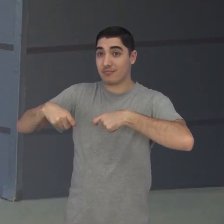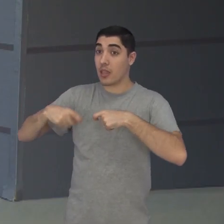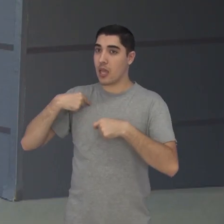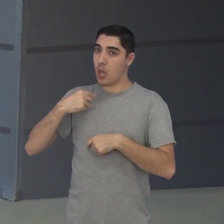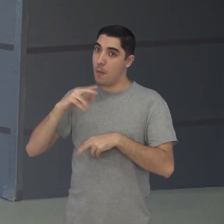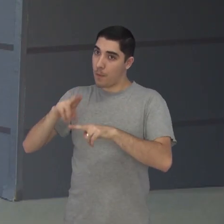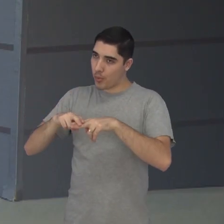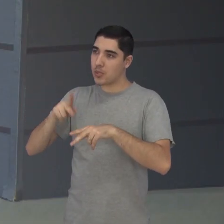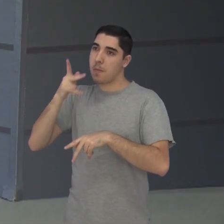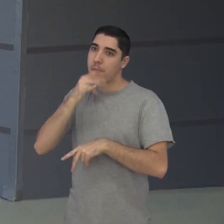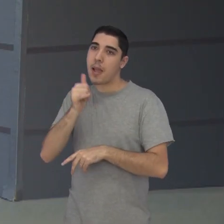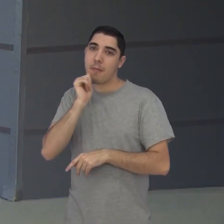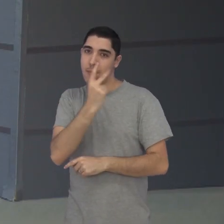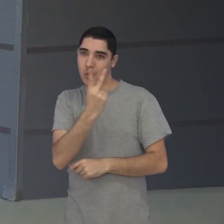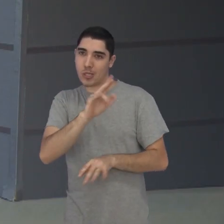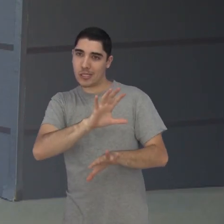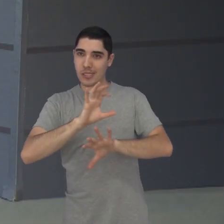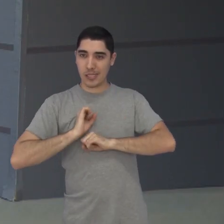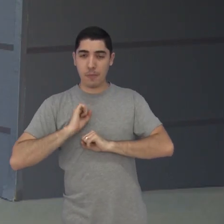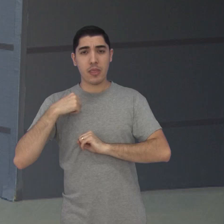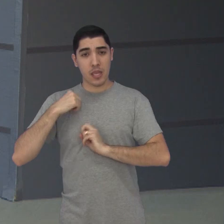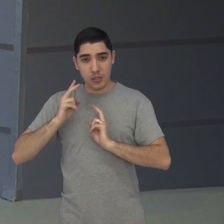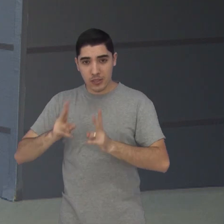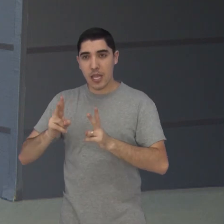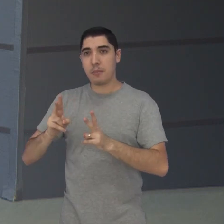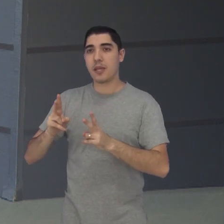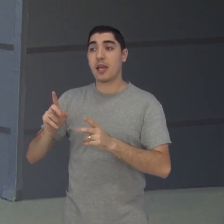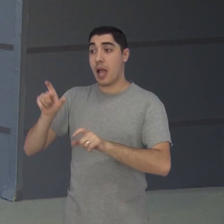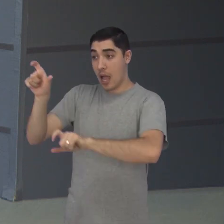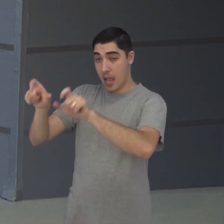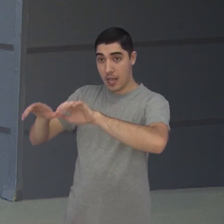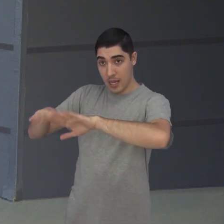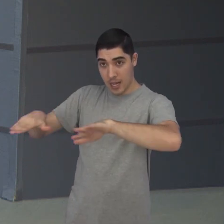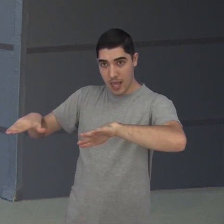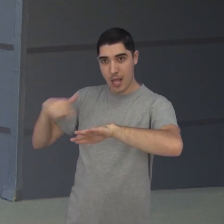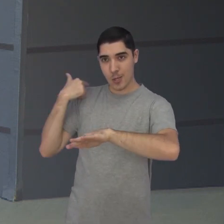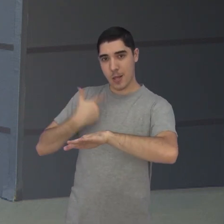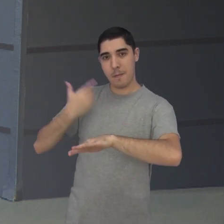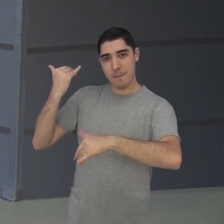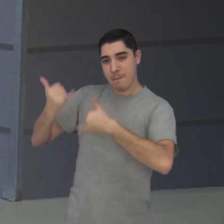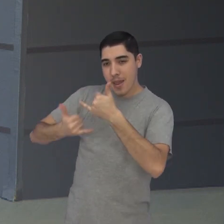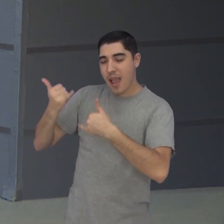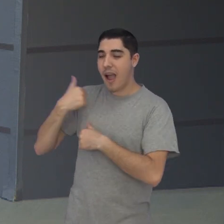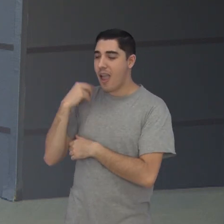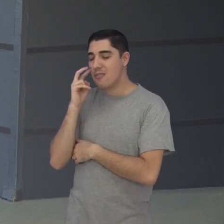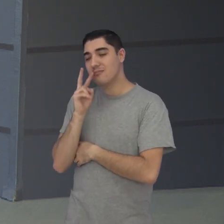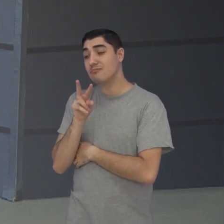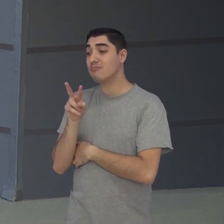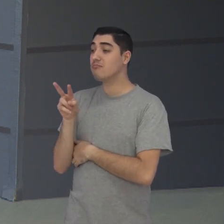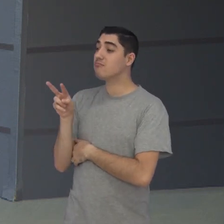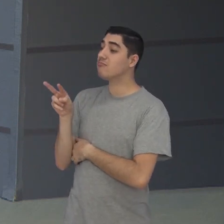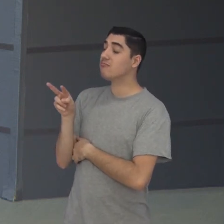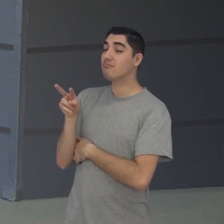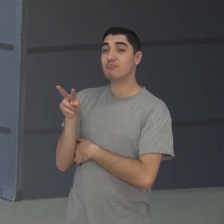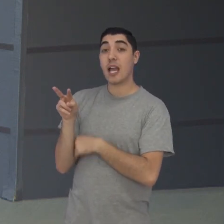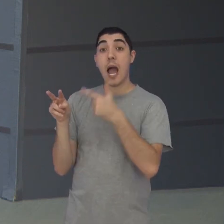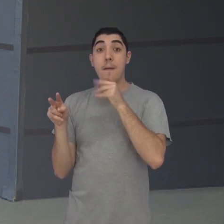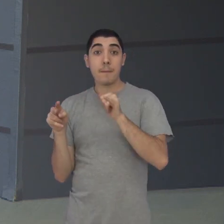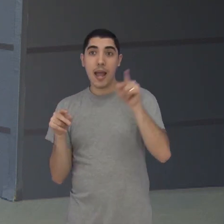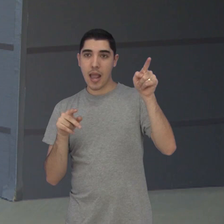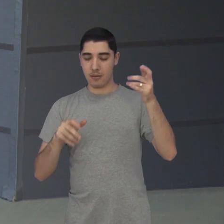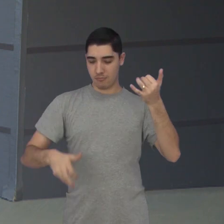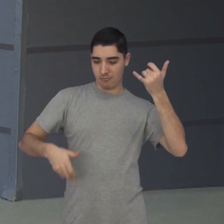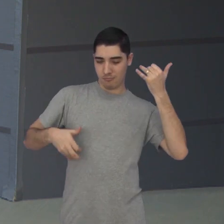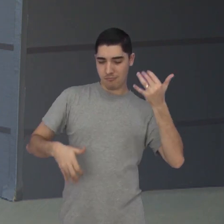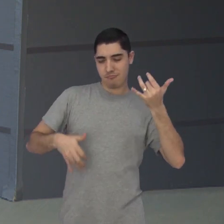Gosto dos meus pais. Eu brincava, né? Brincava. A criançada brincava assim, e eu tava lá olhando, daqui a